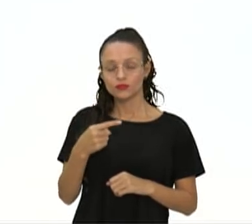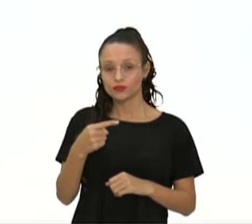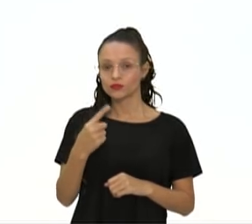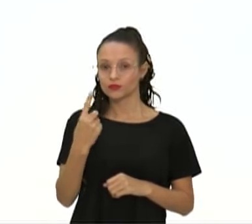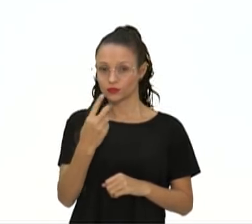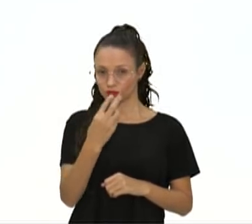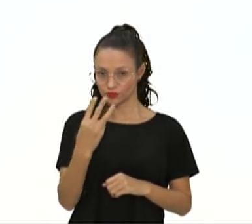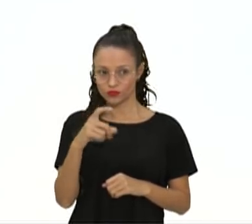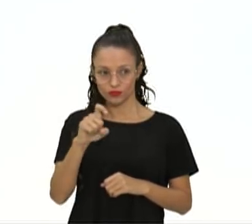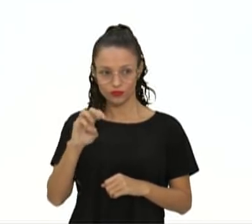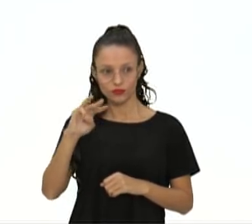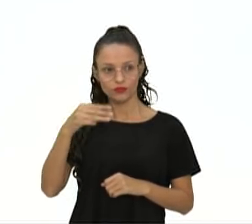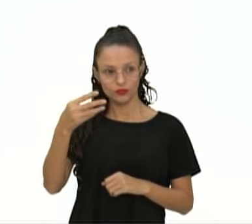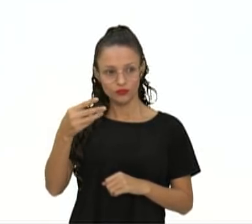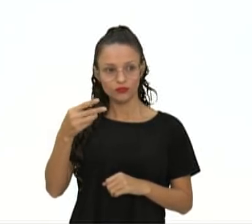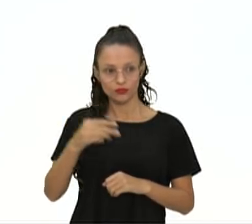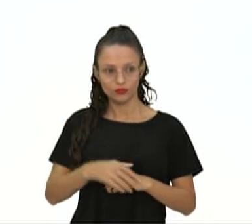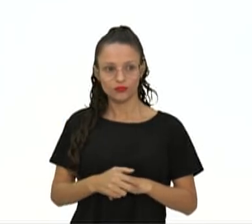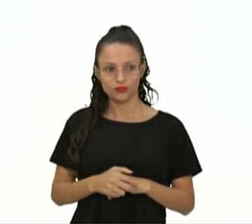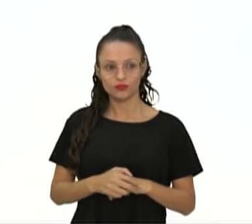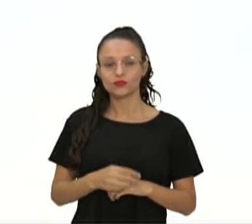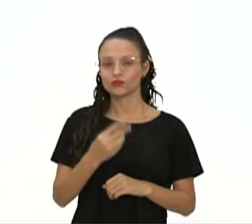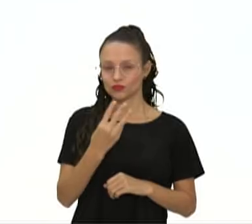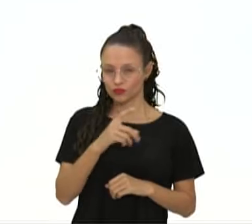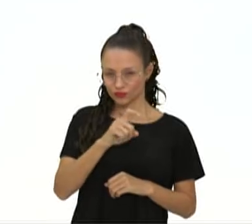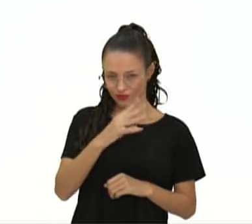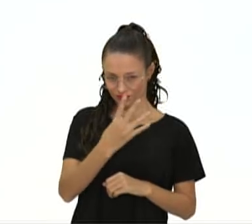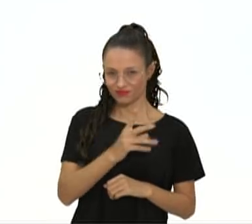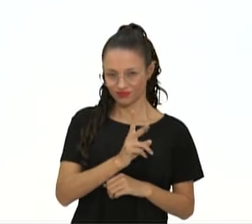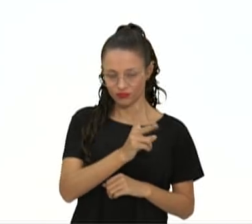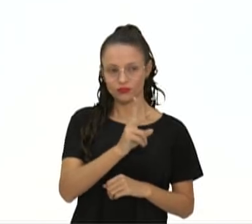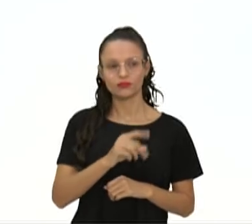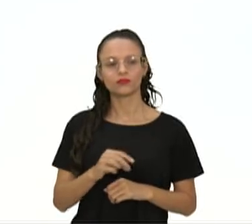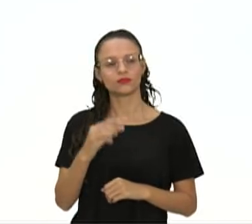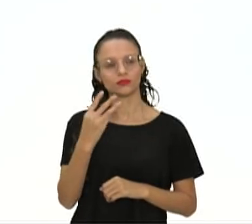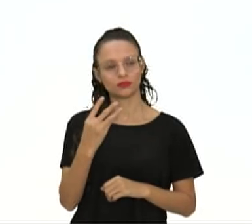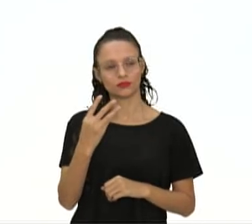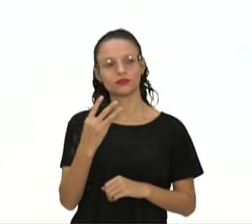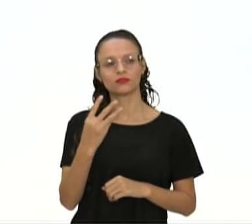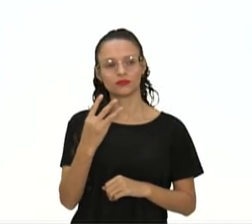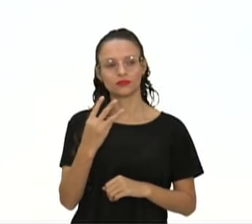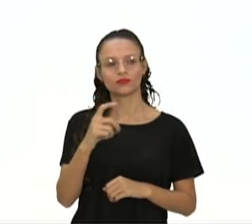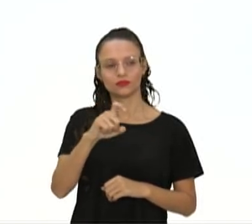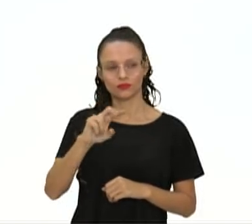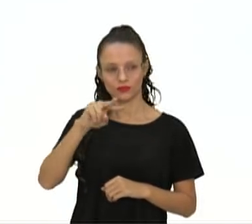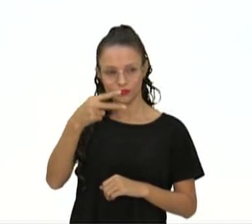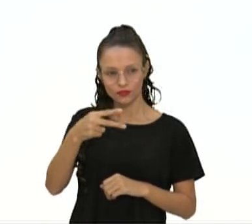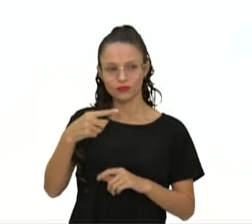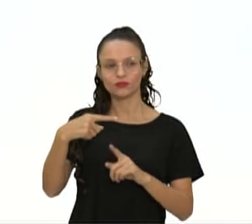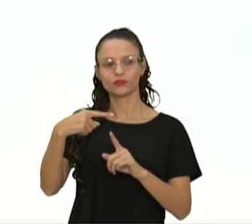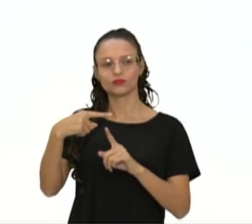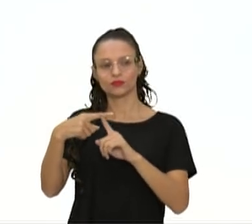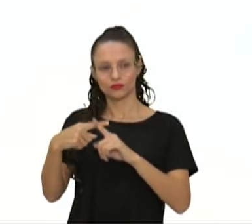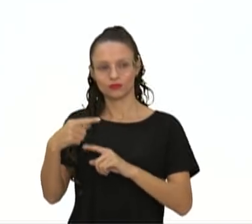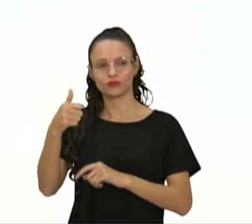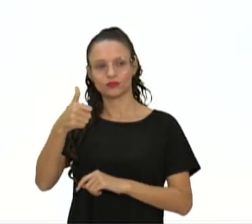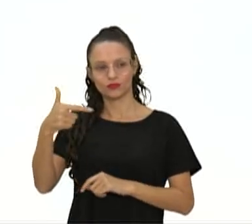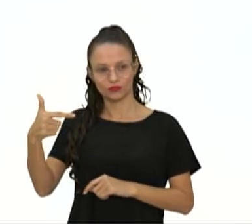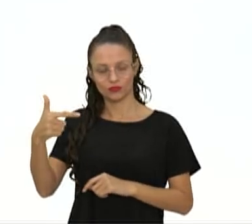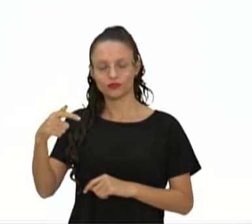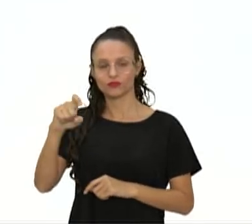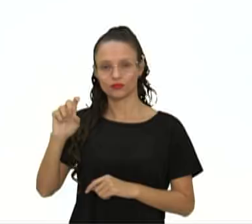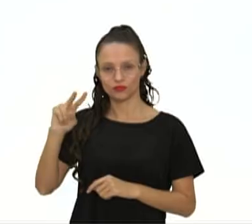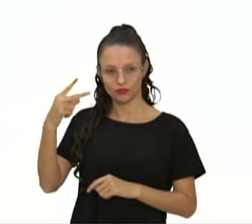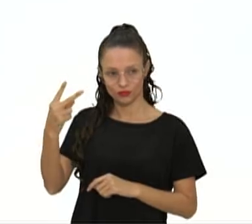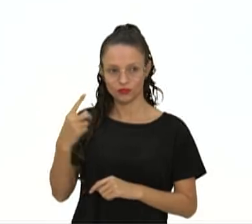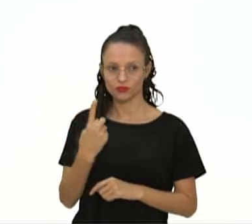ao cubo. O 3x à quarta repetiu. 3x ao quadrado mais 12x ao quadrado dá 15x ao quadrado. Mais